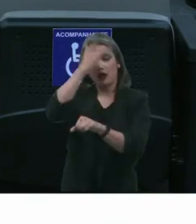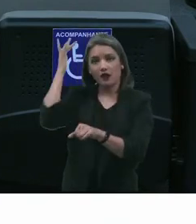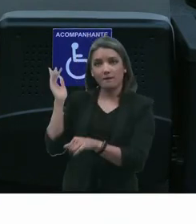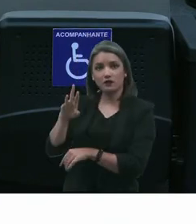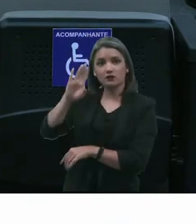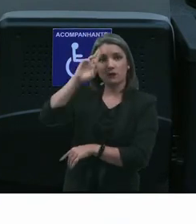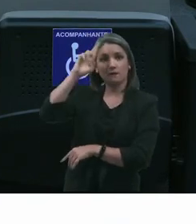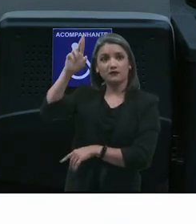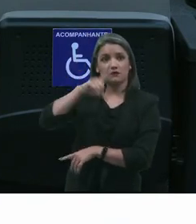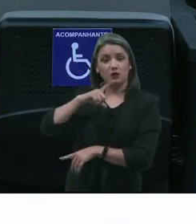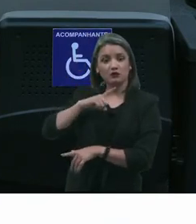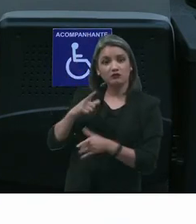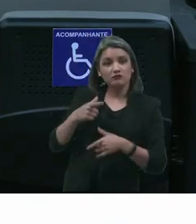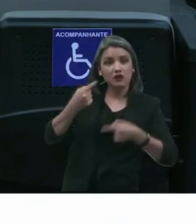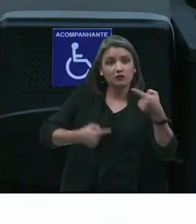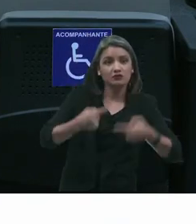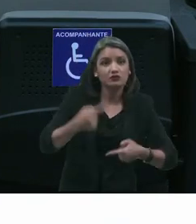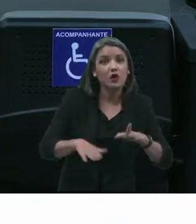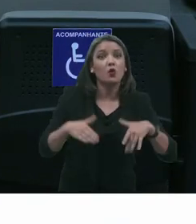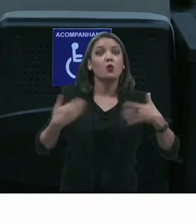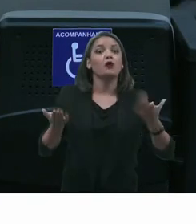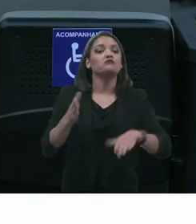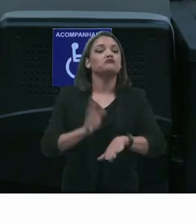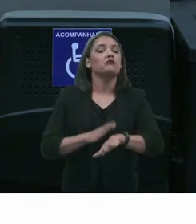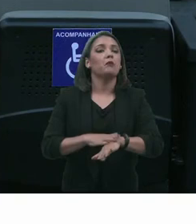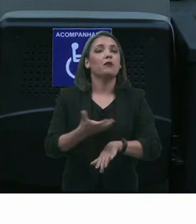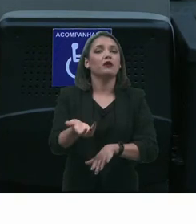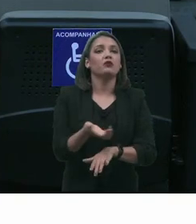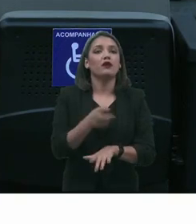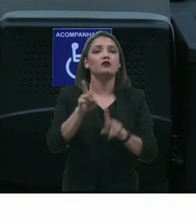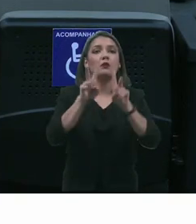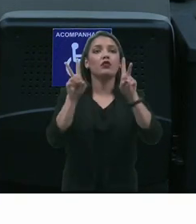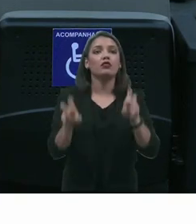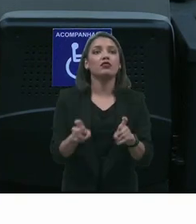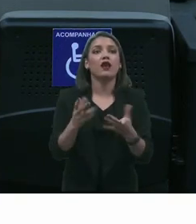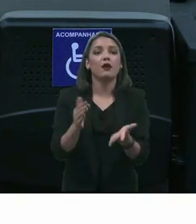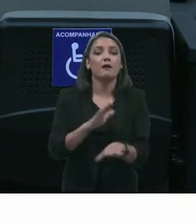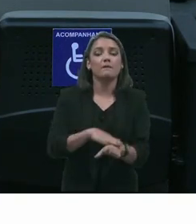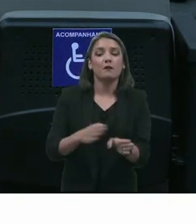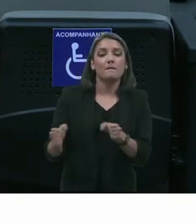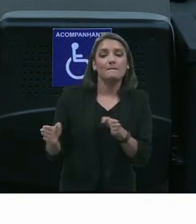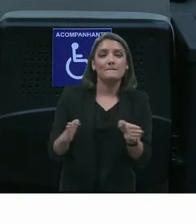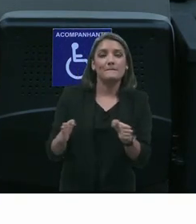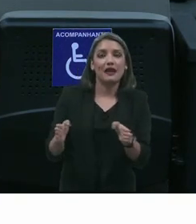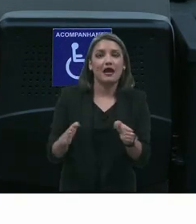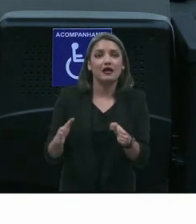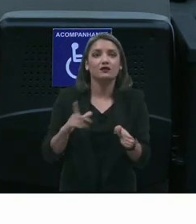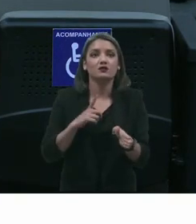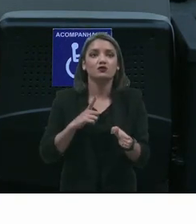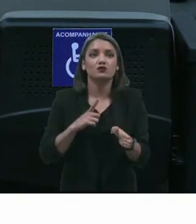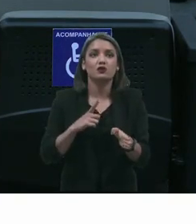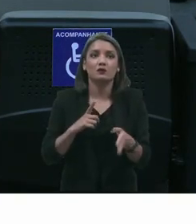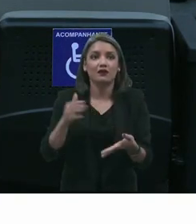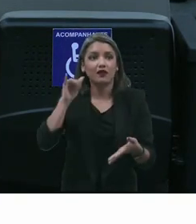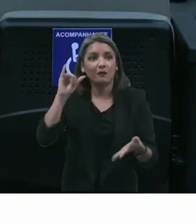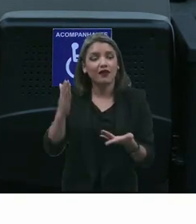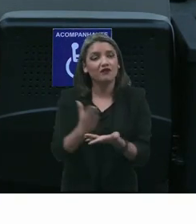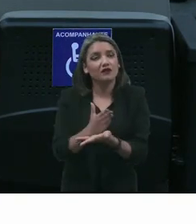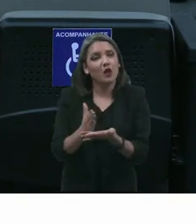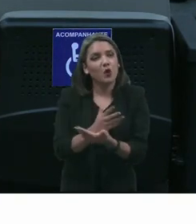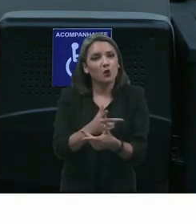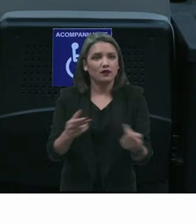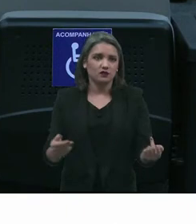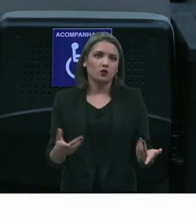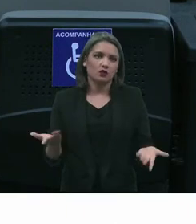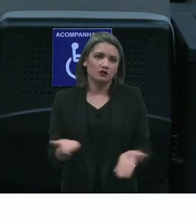delibere, quando melhor lhe aprouver, sobre a fixação do termo inicial do prazo para desincumbir-se de certos ônus processuais.